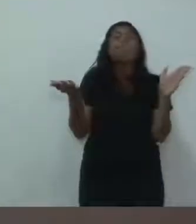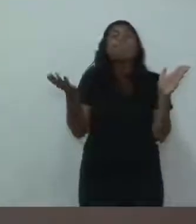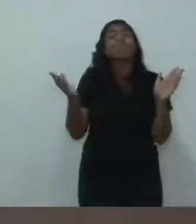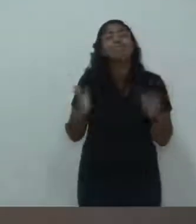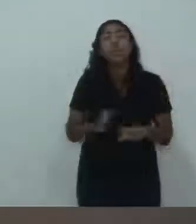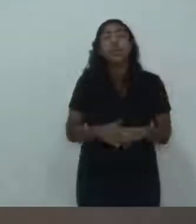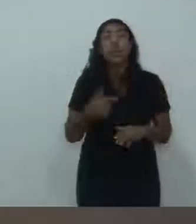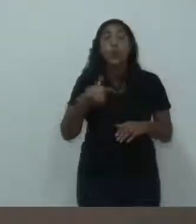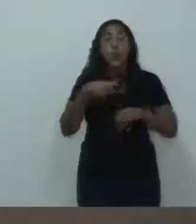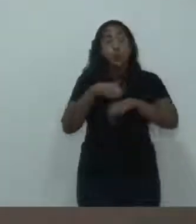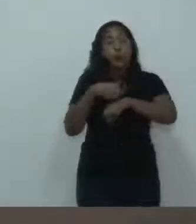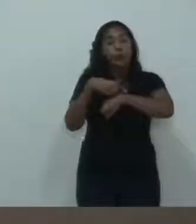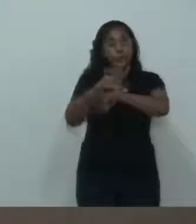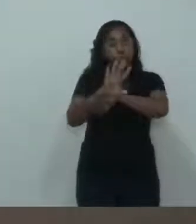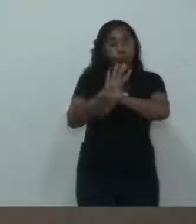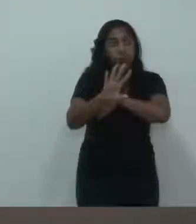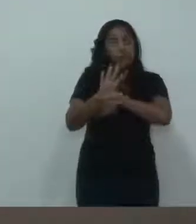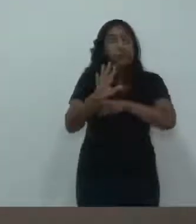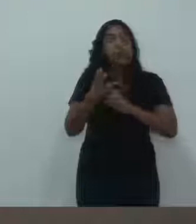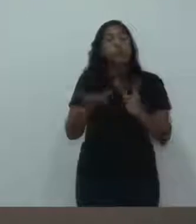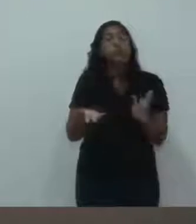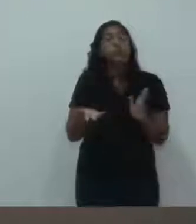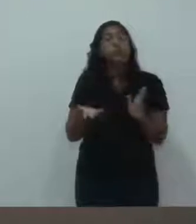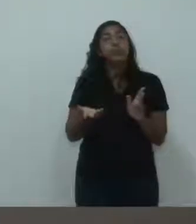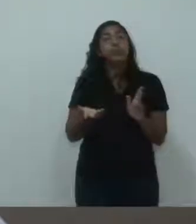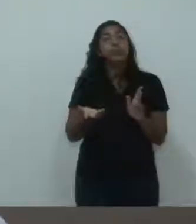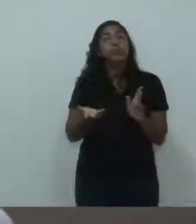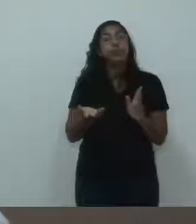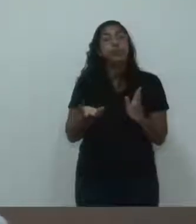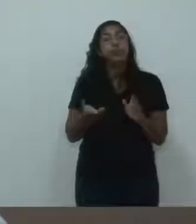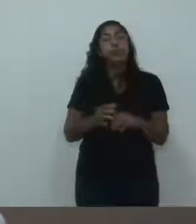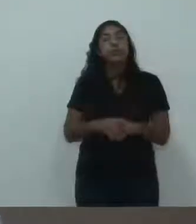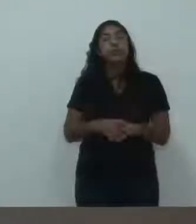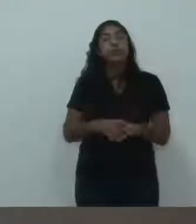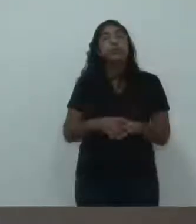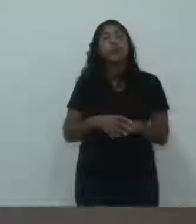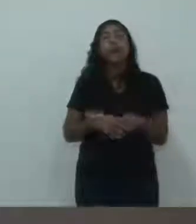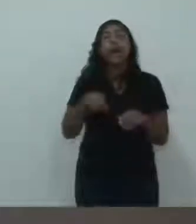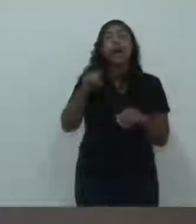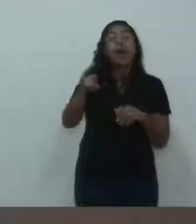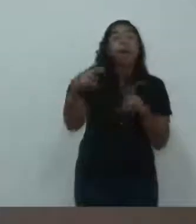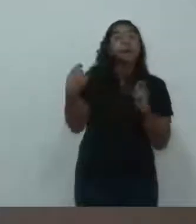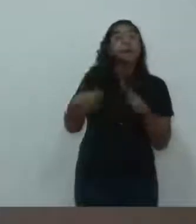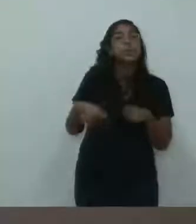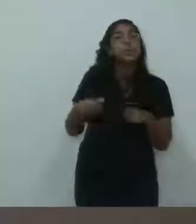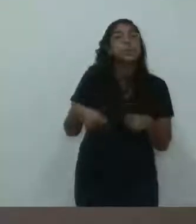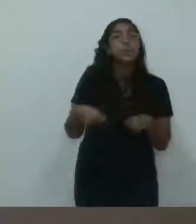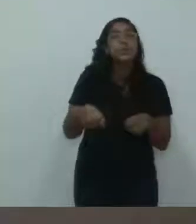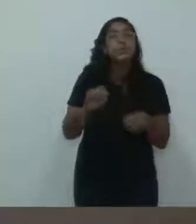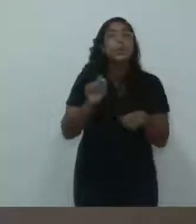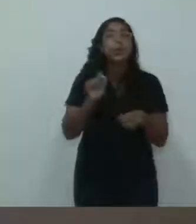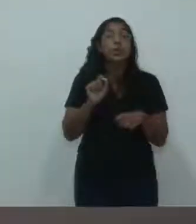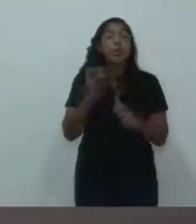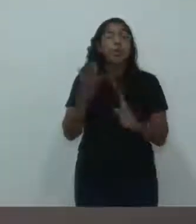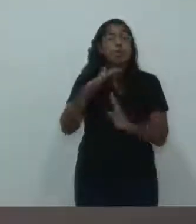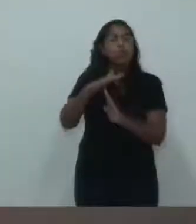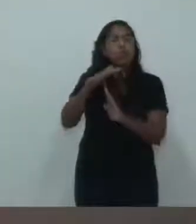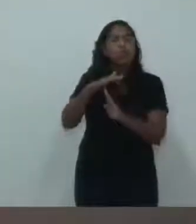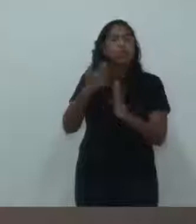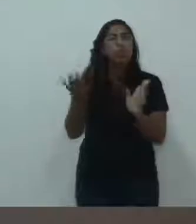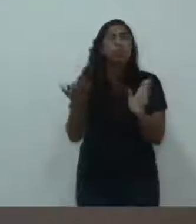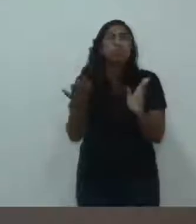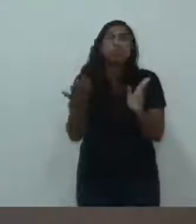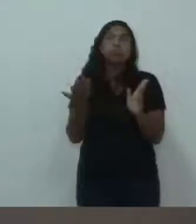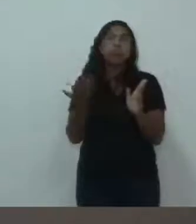proposta, não só proposta concreta, né, para que, de fato, ali fique um ponto de controle, para inibir, né, a